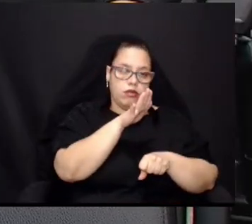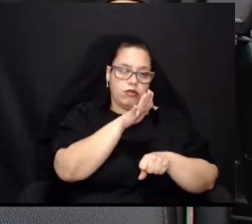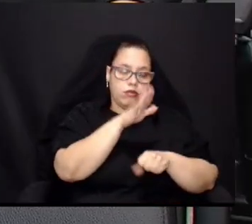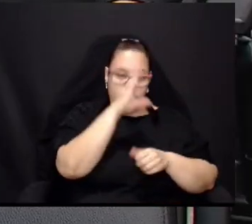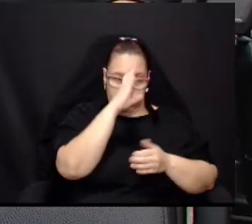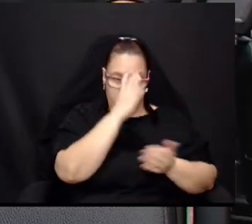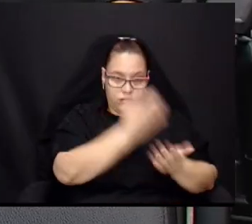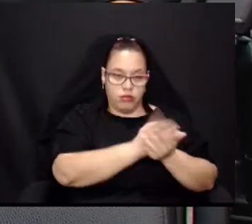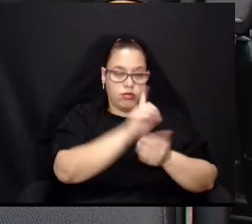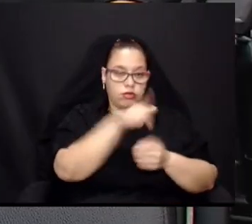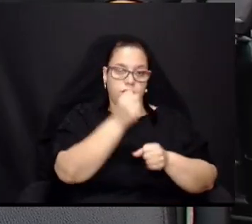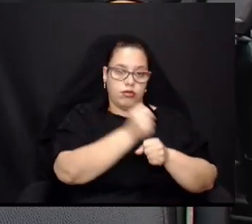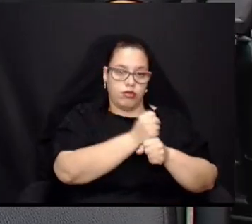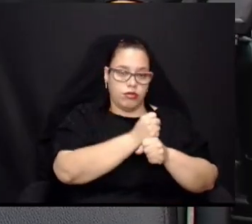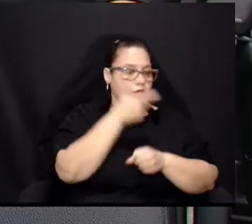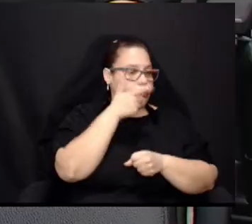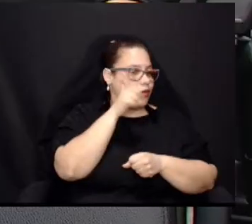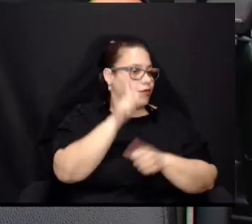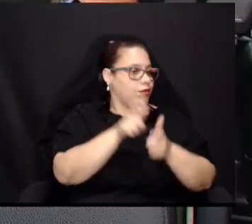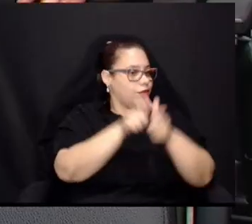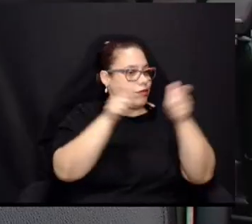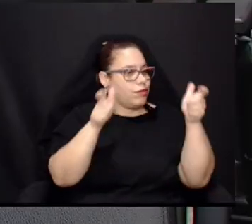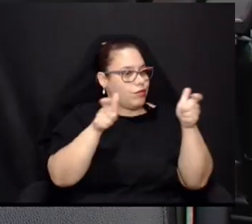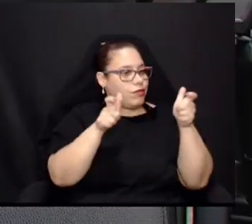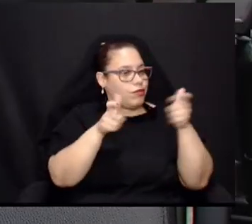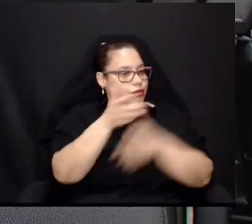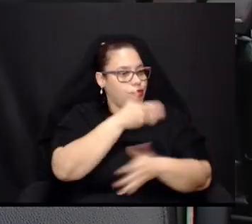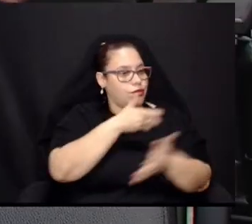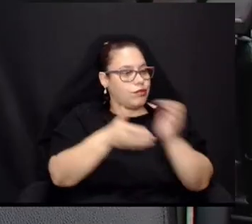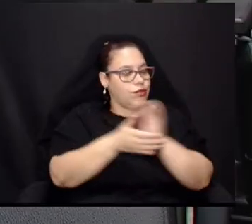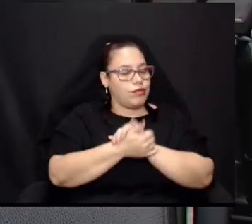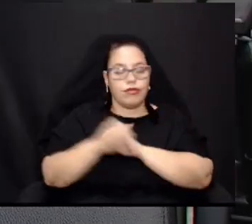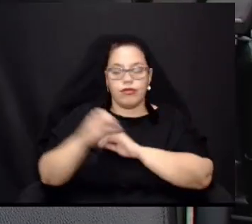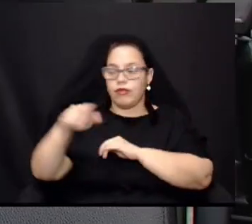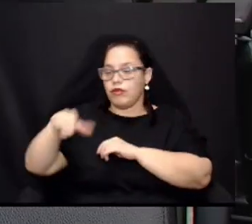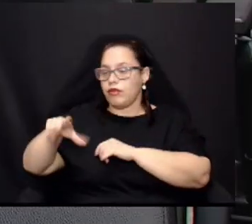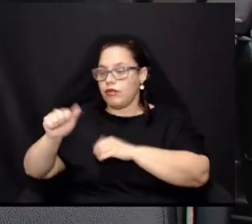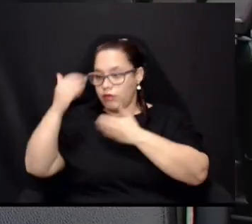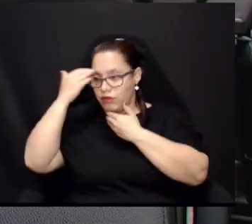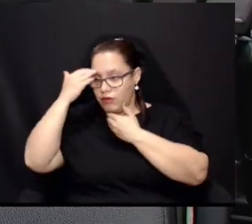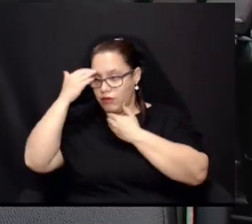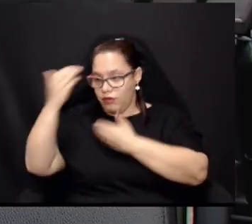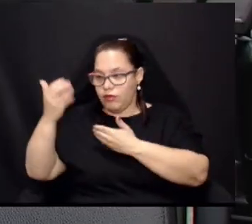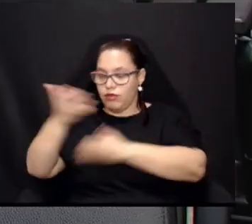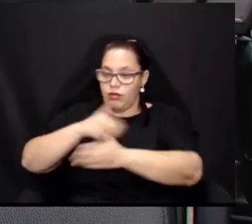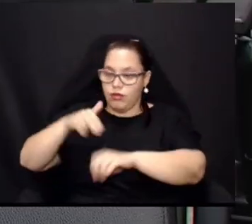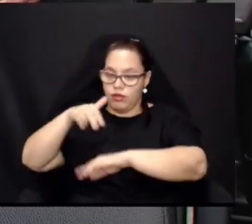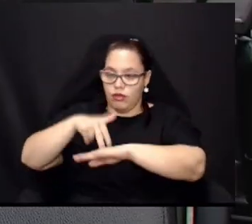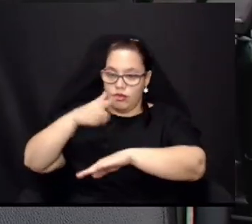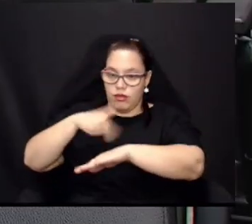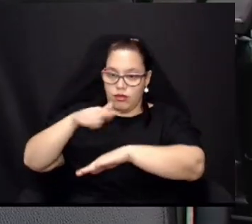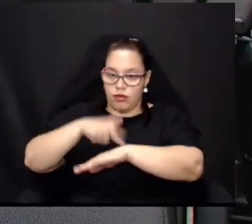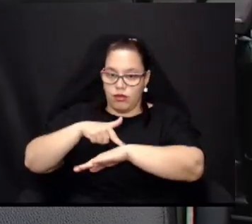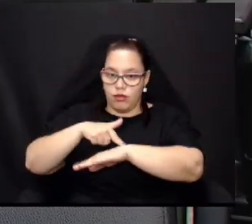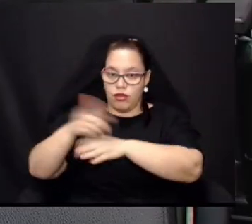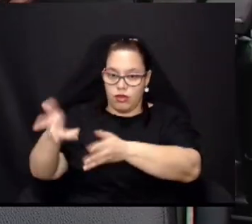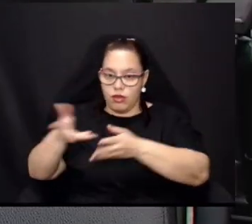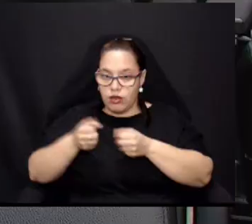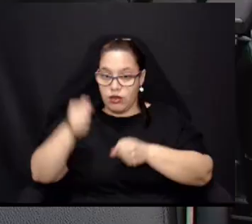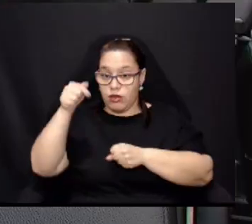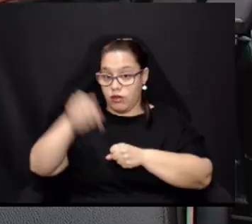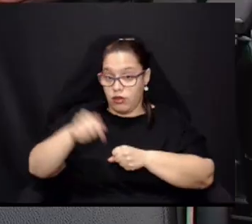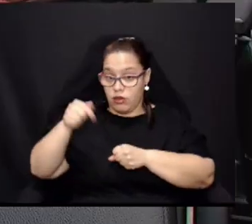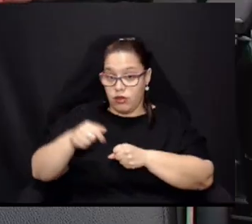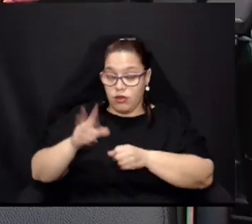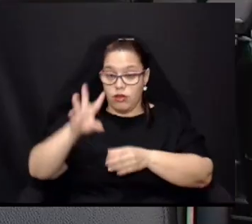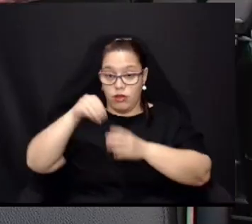ano a gente consiga ampliar até essa participação. Camila, muito obrigado pela sua disponibilidade de vir um pouco aqui no Por Dentro da Câmara, né,